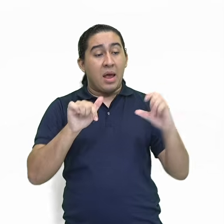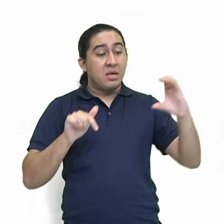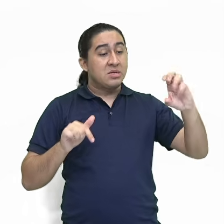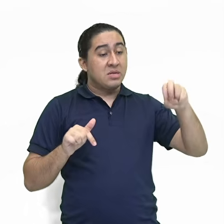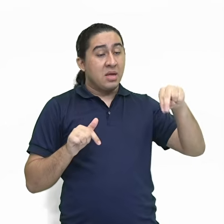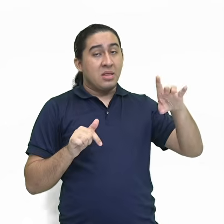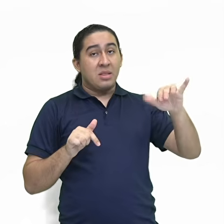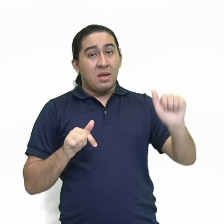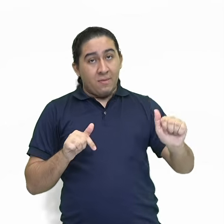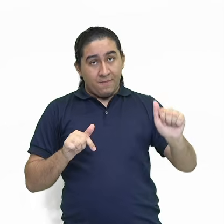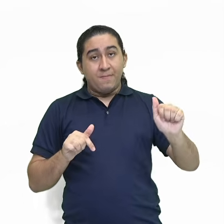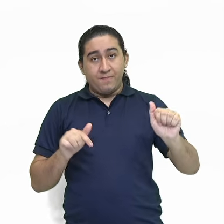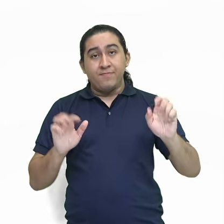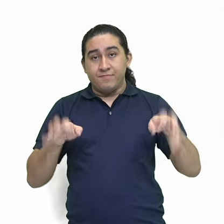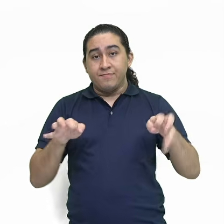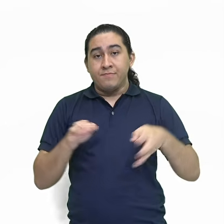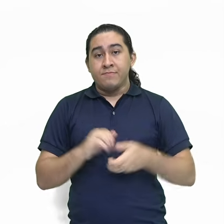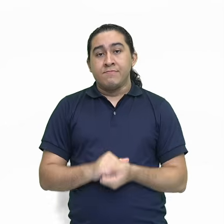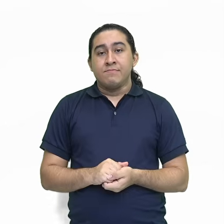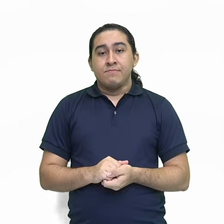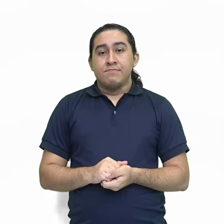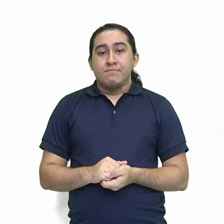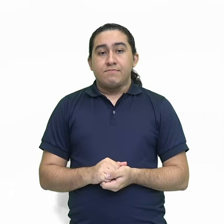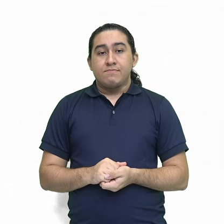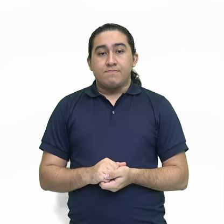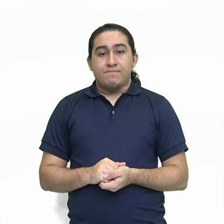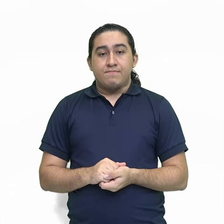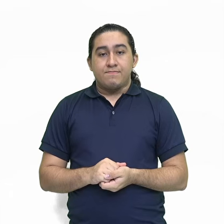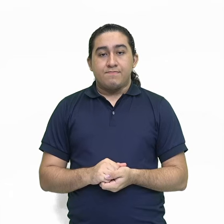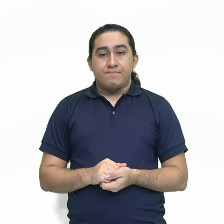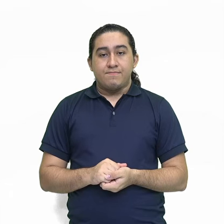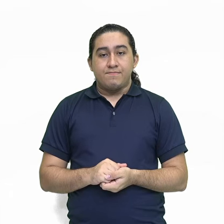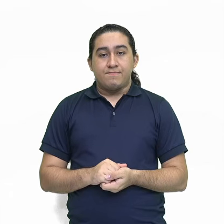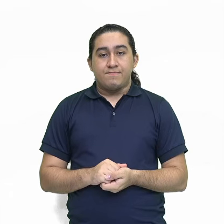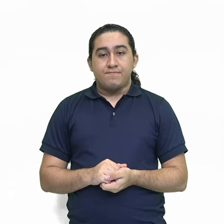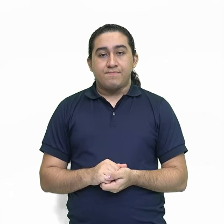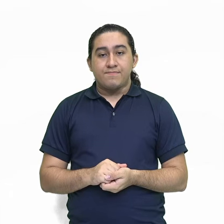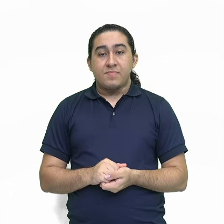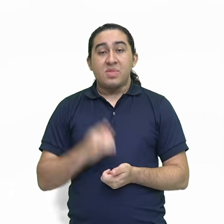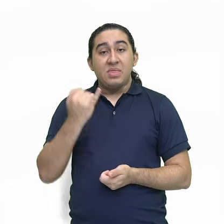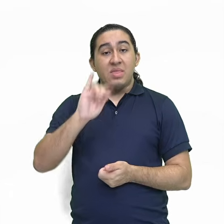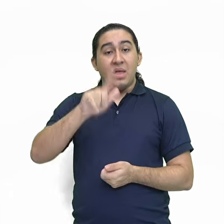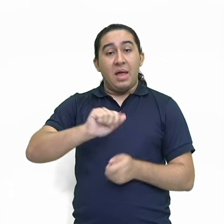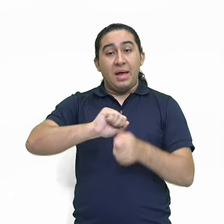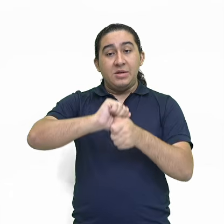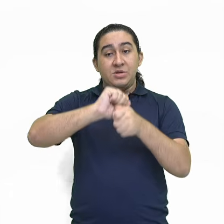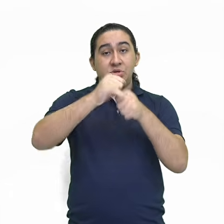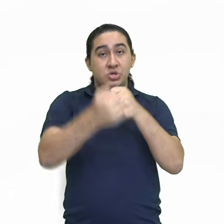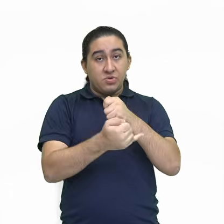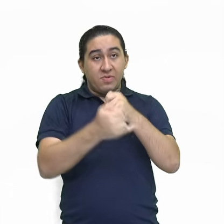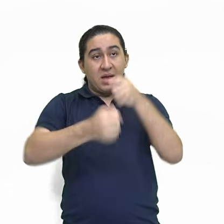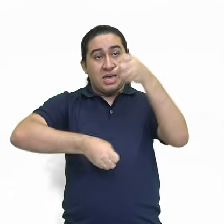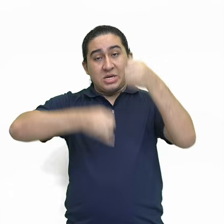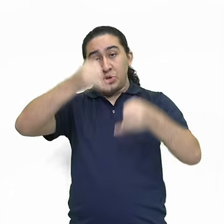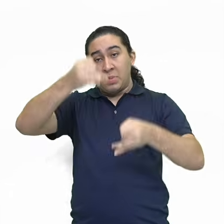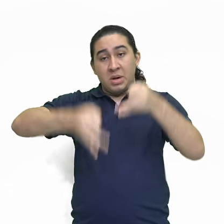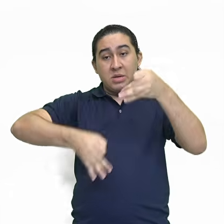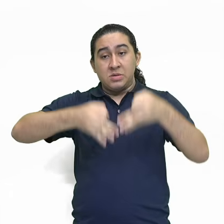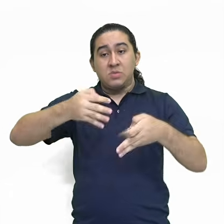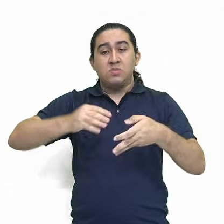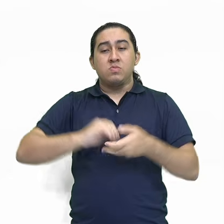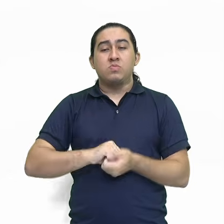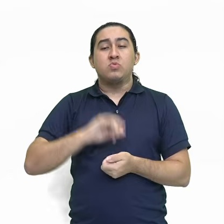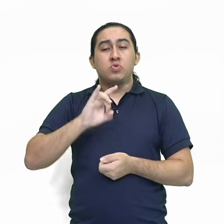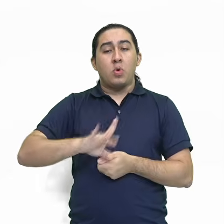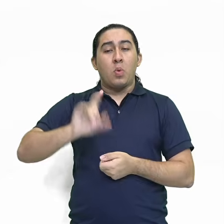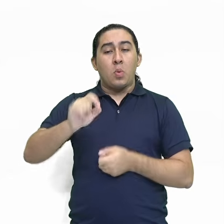aí. Então, a oração subordinada adjetiva explicativa apenas coloca